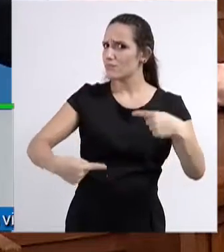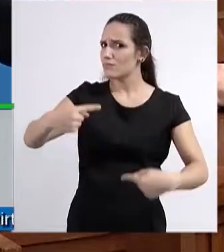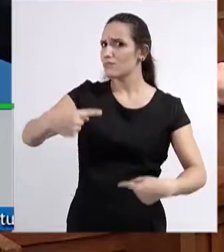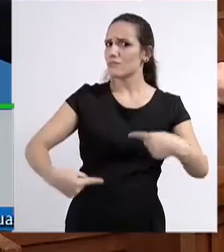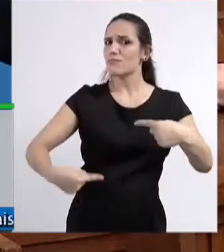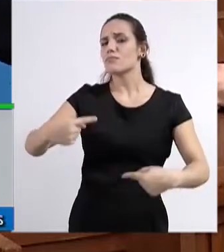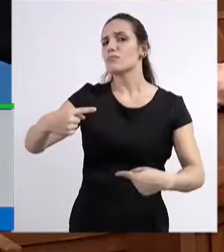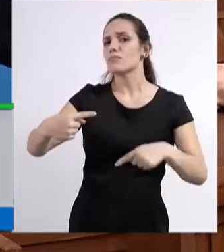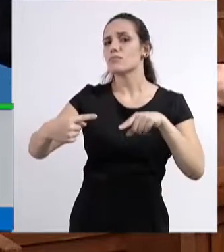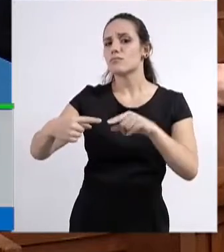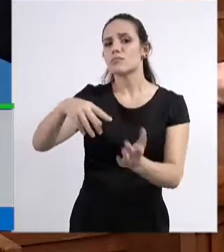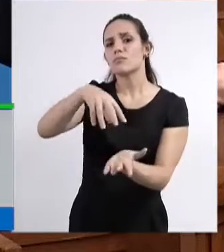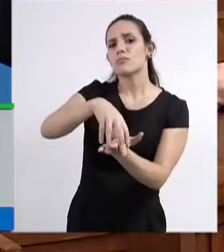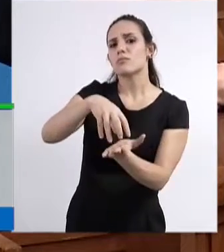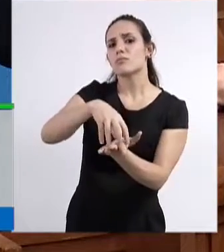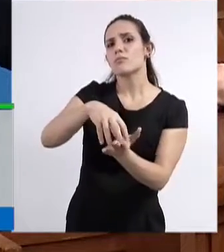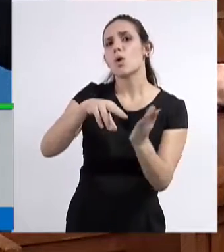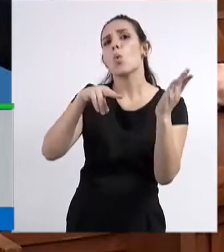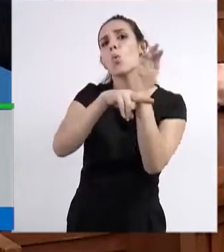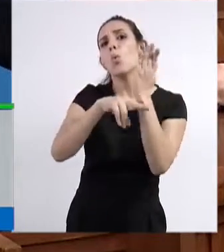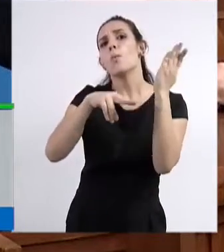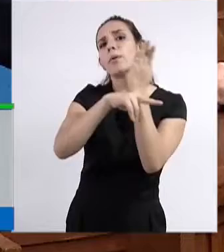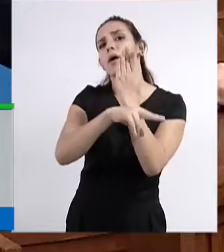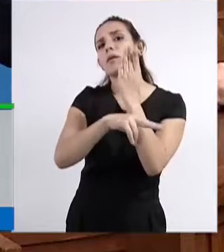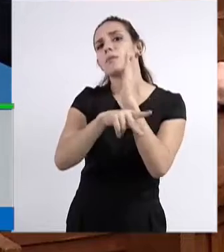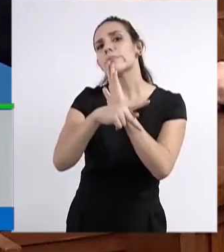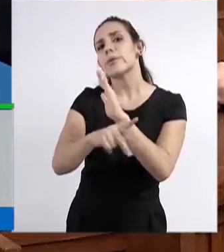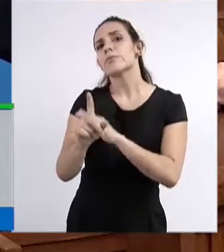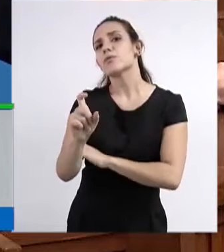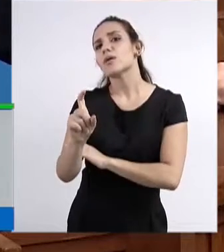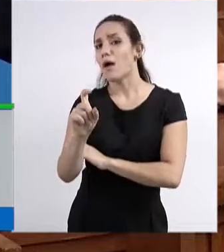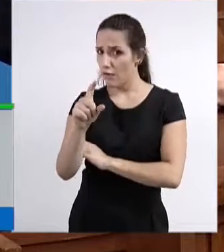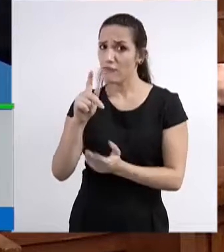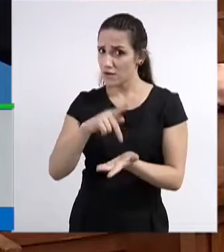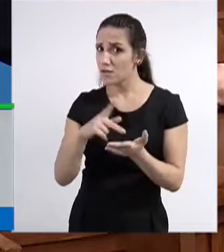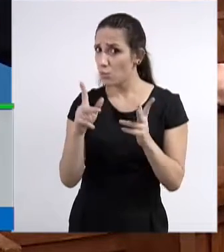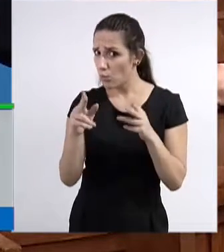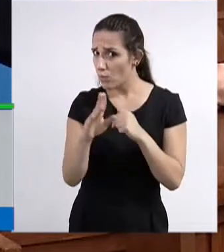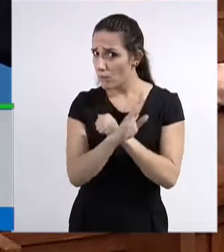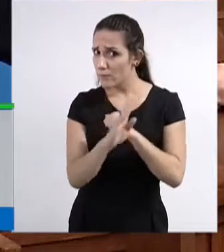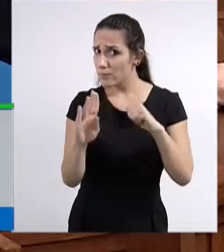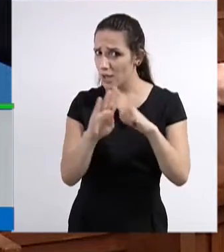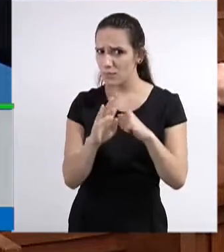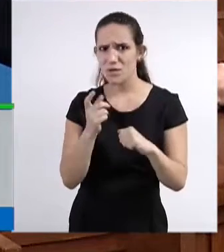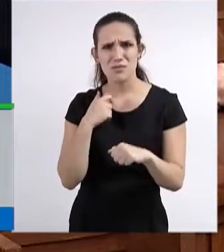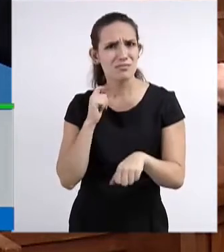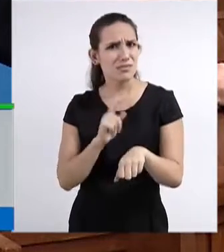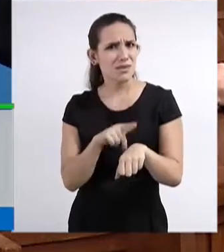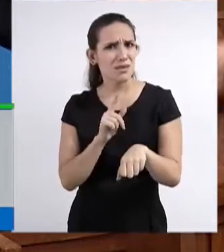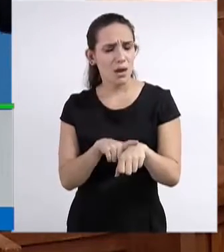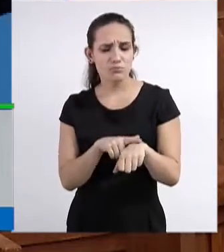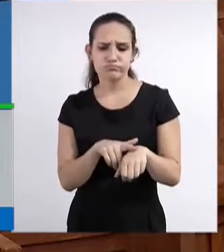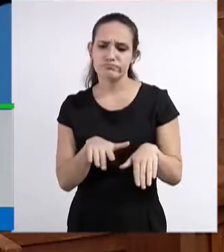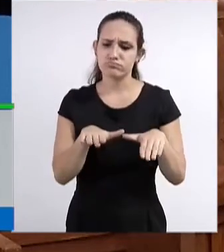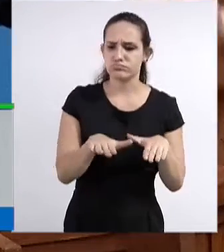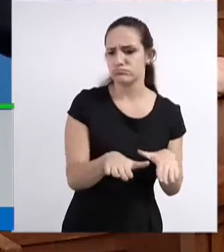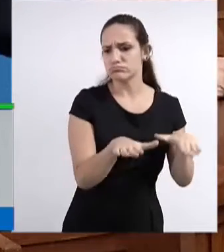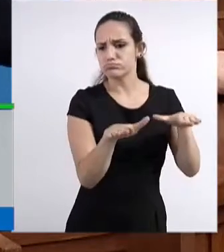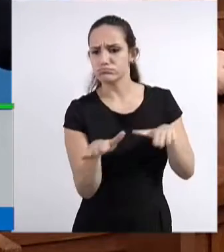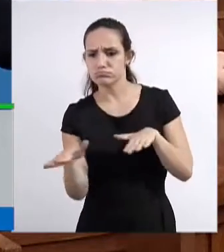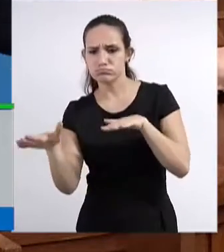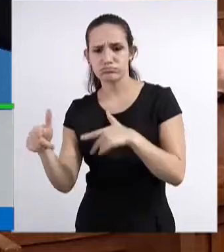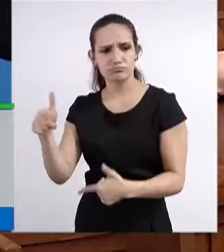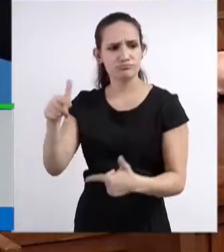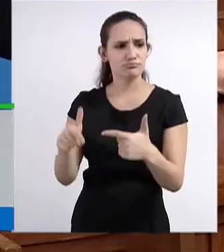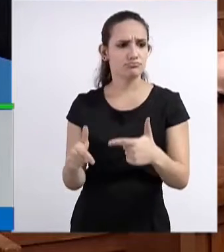a aldeia urbana de Dourados. Era um bairro de Dourados. Não é? Eu ouvi muito na caminhada política, deputado Marçal, as mães